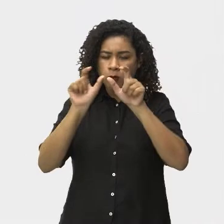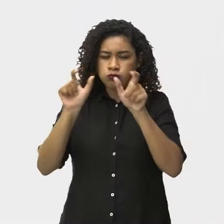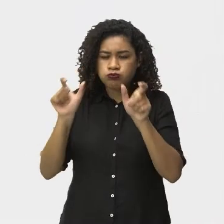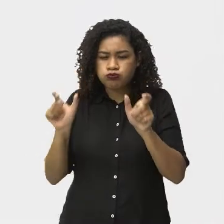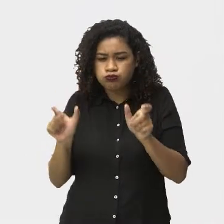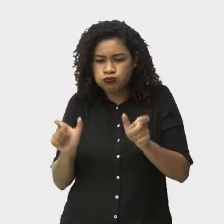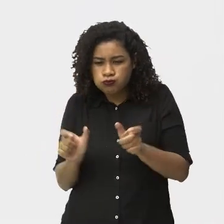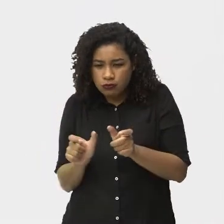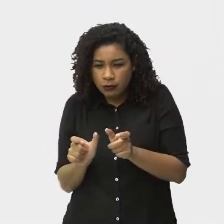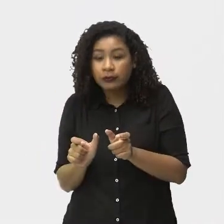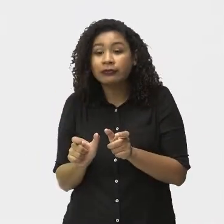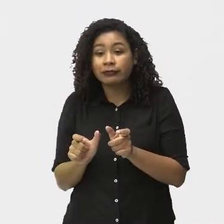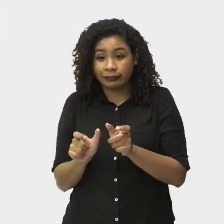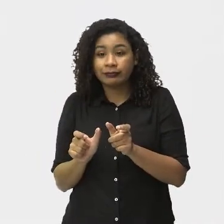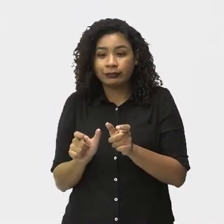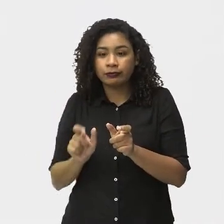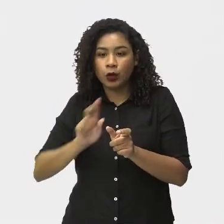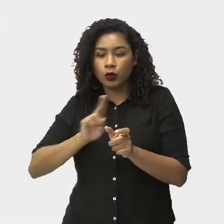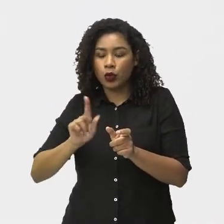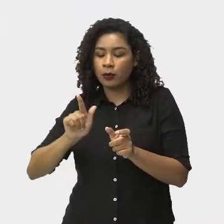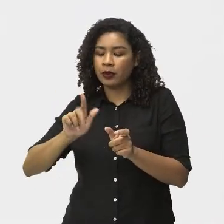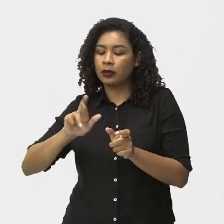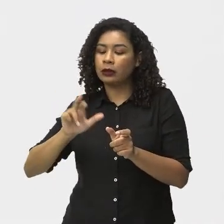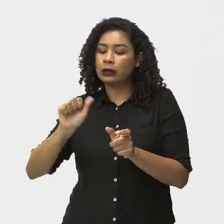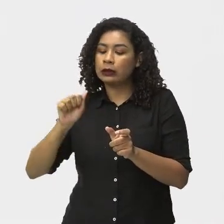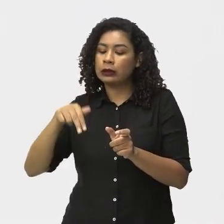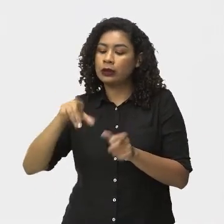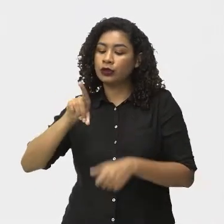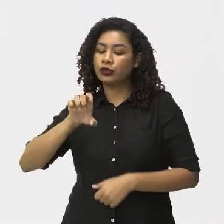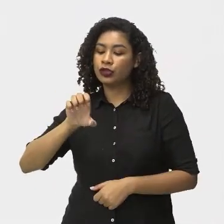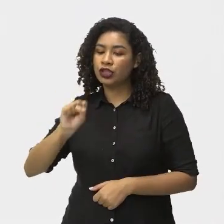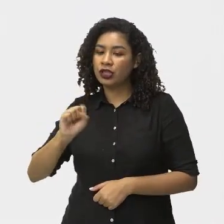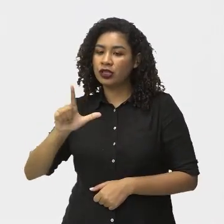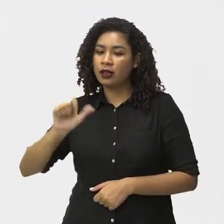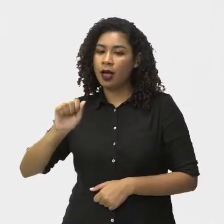os grandes lábios, né, e os pequenos